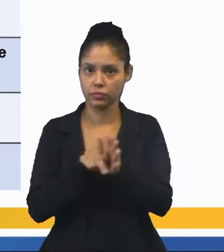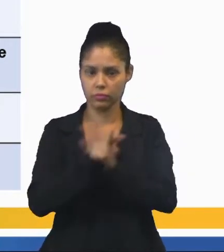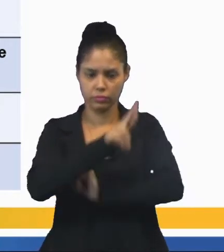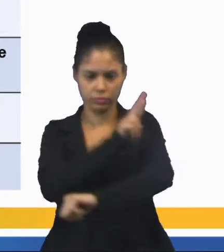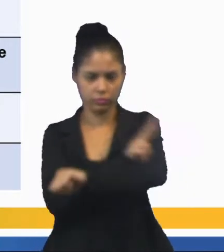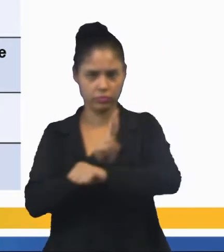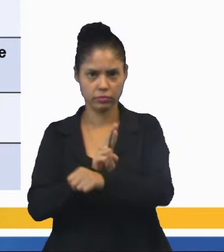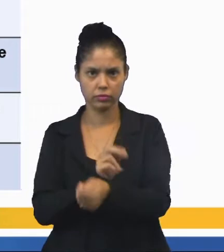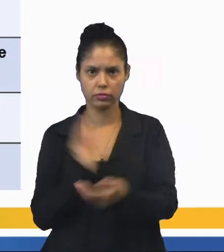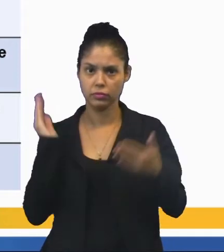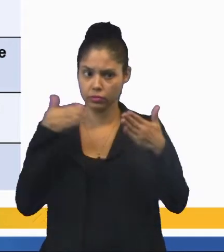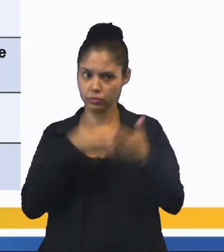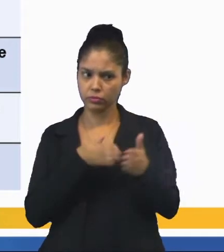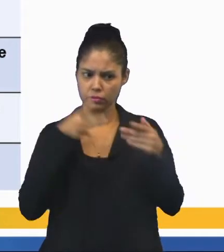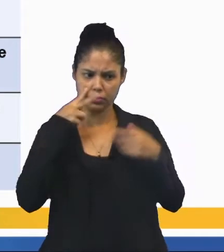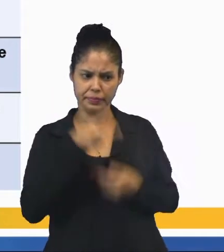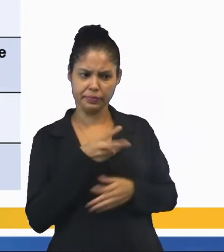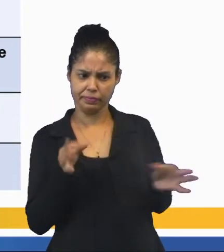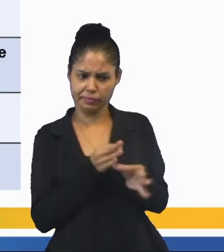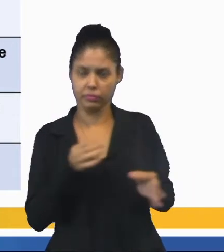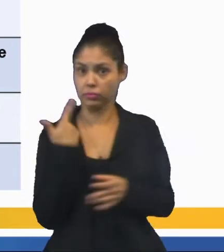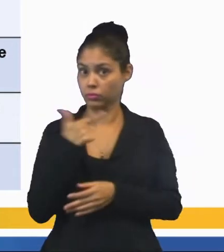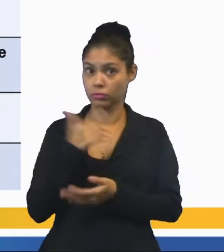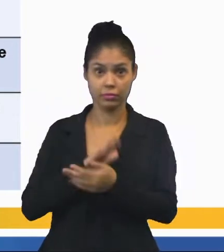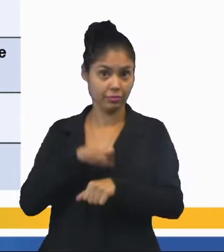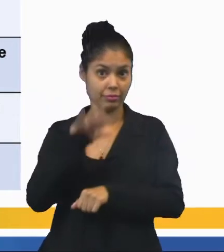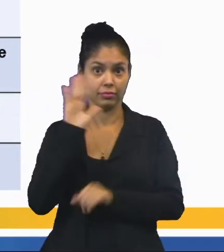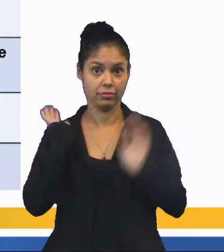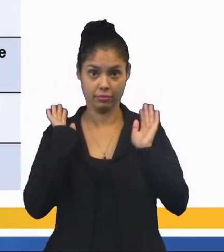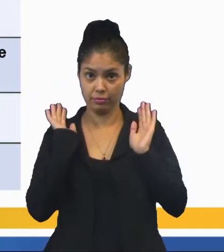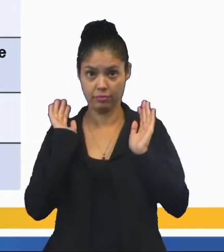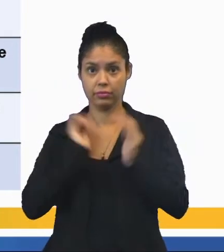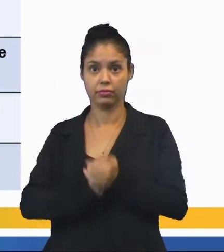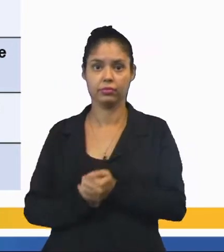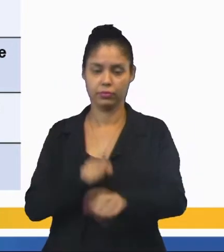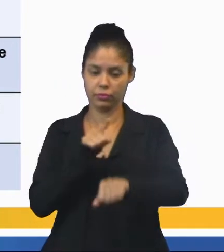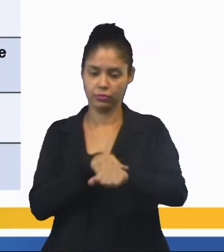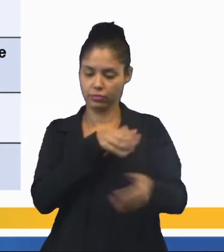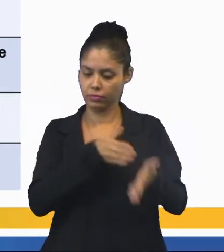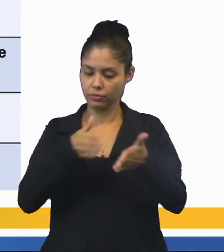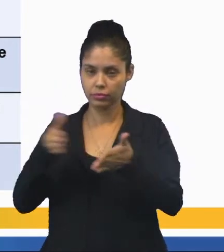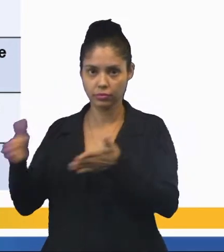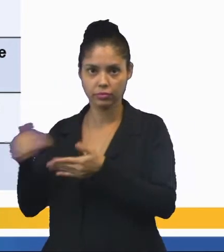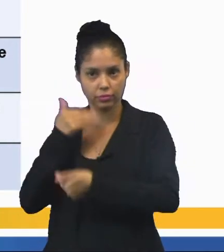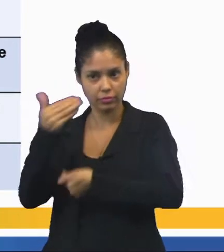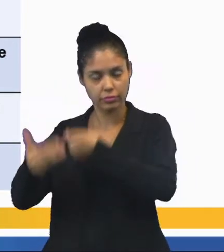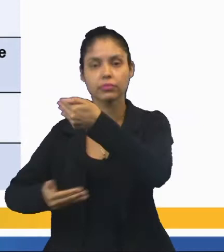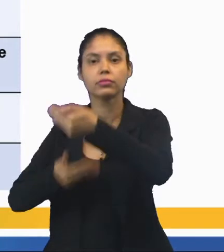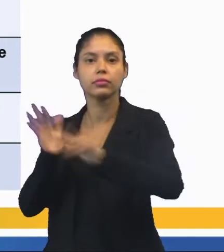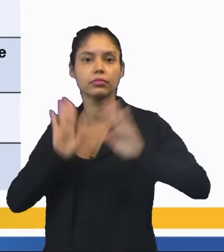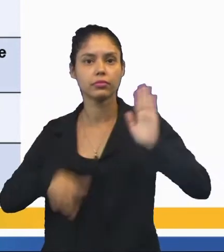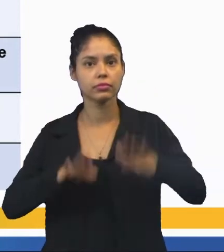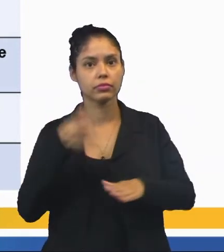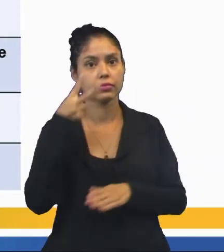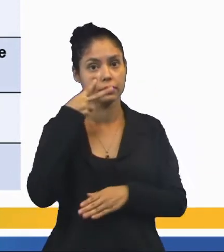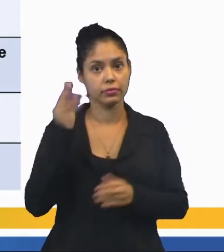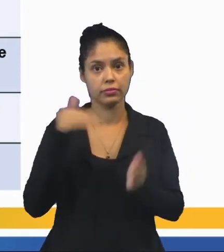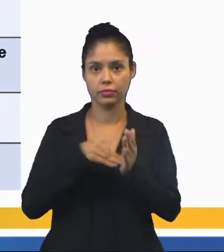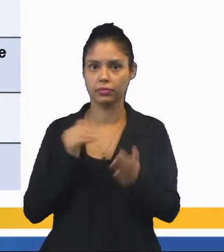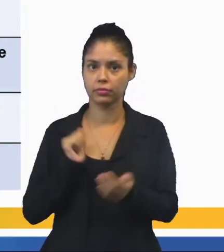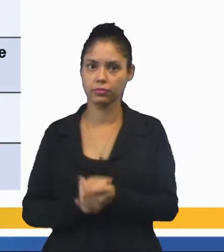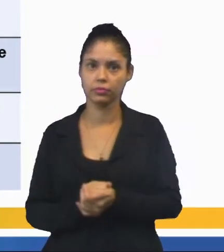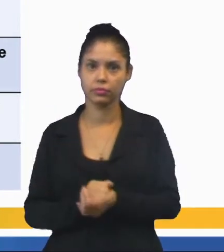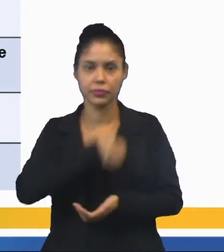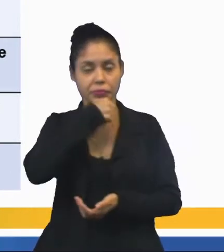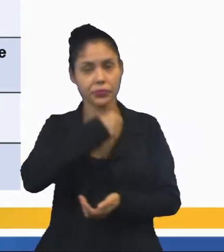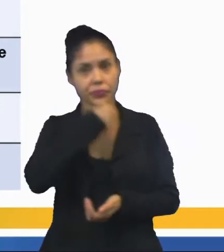relação a determinado comportamento que hoje não existem mais. O tempo passou, evoluiu. Às vezes nós ouvimos até o nosso